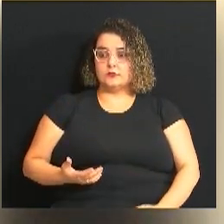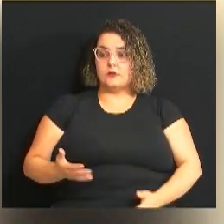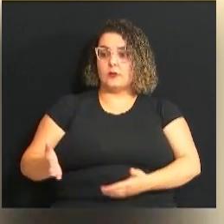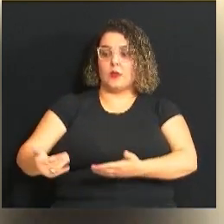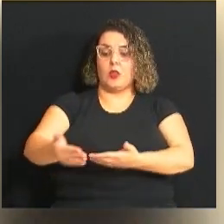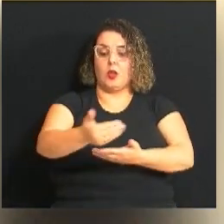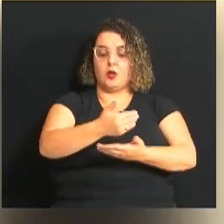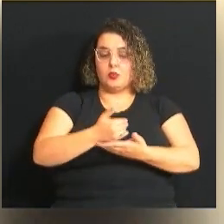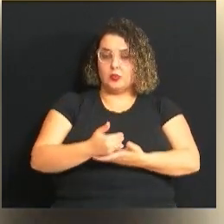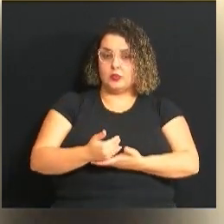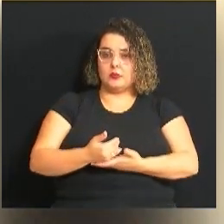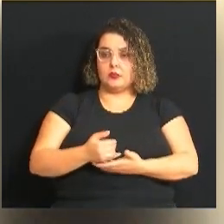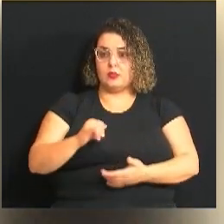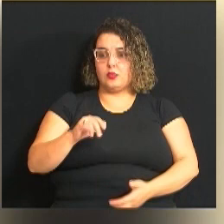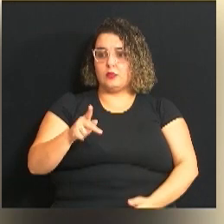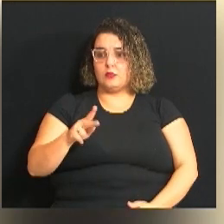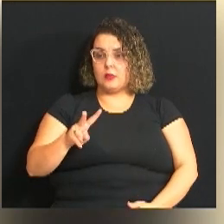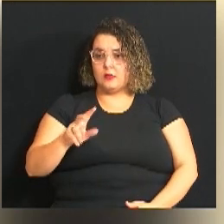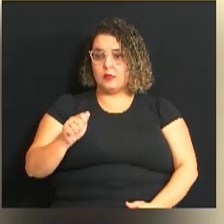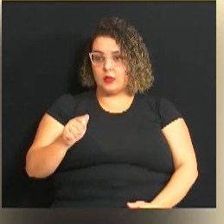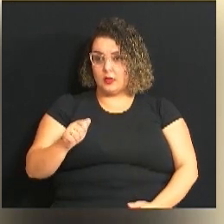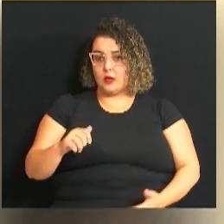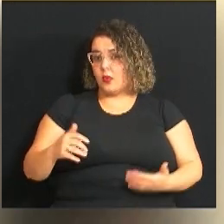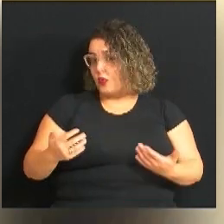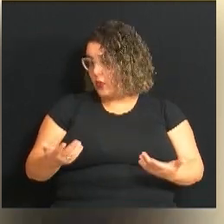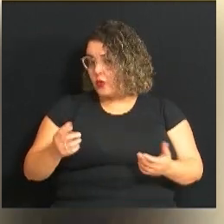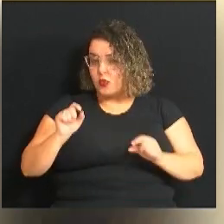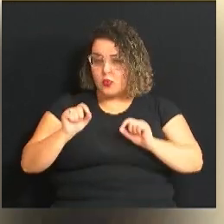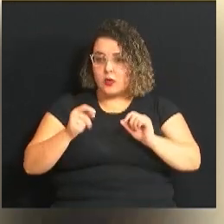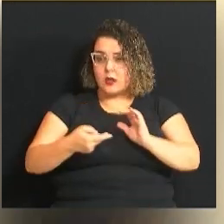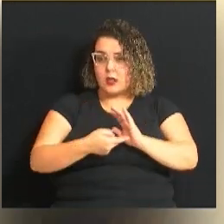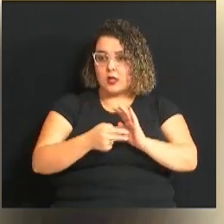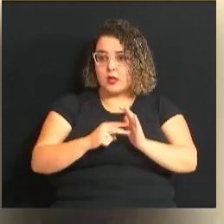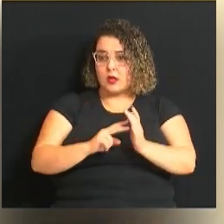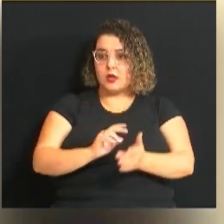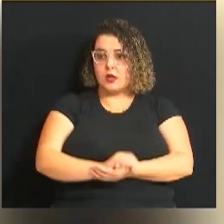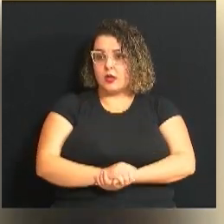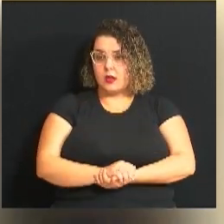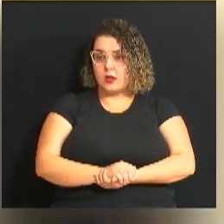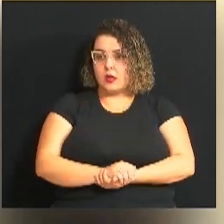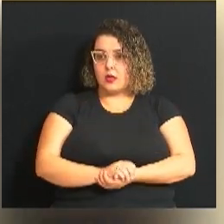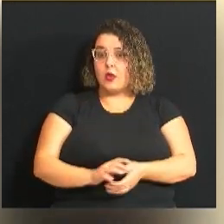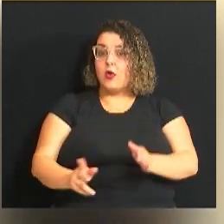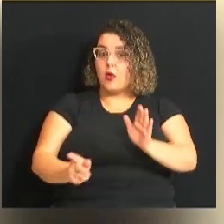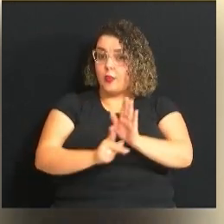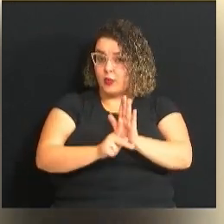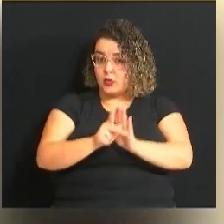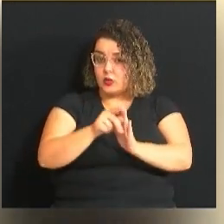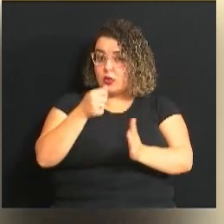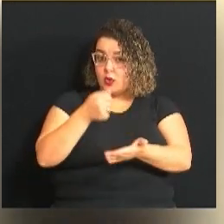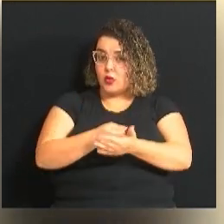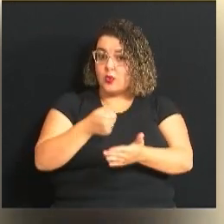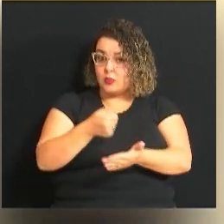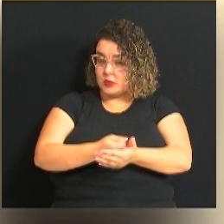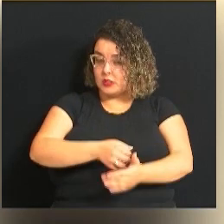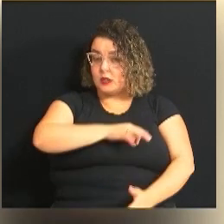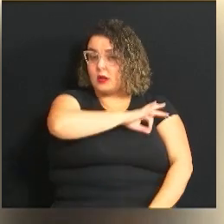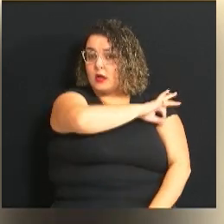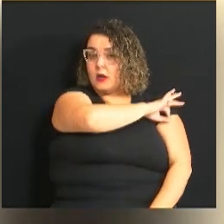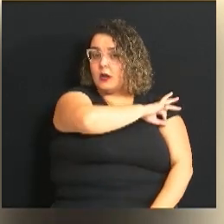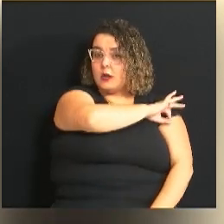do IPVA ou seja o projeto obriga a prefeitura informar quanto ela